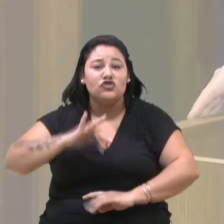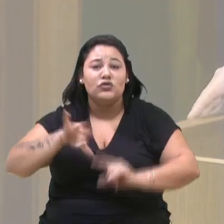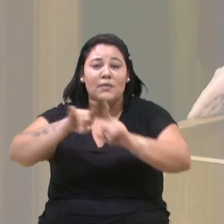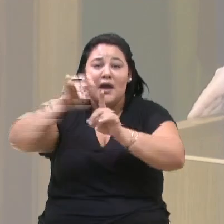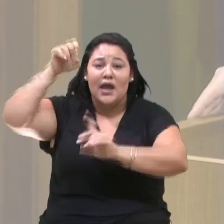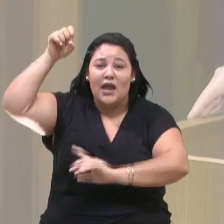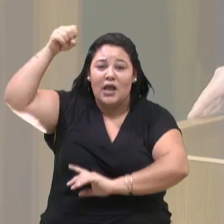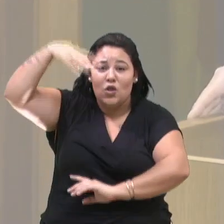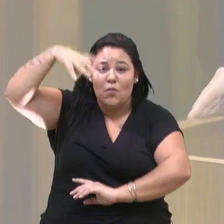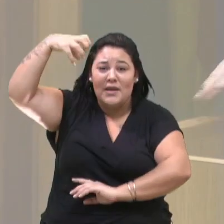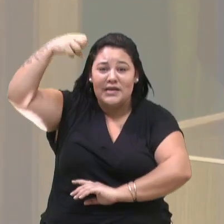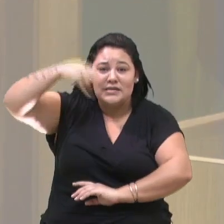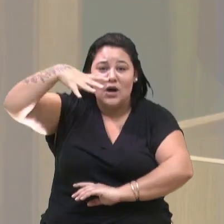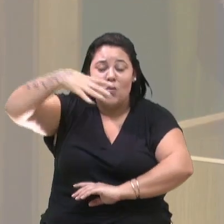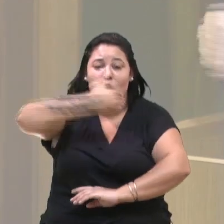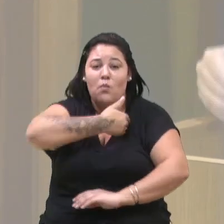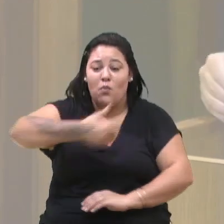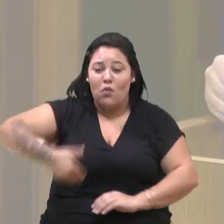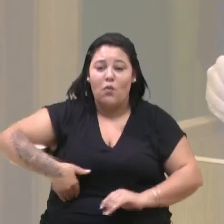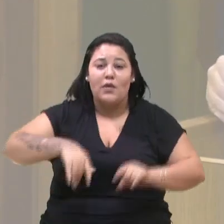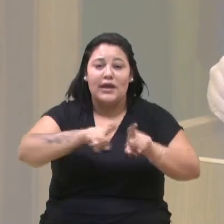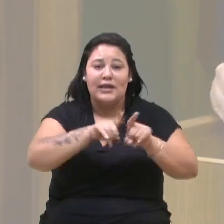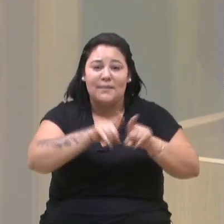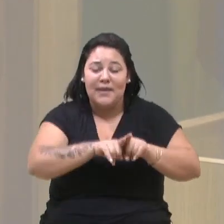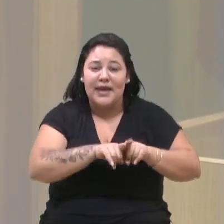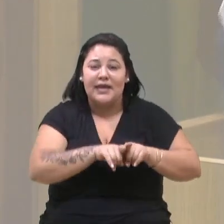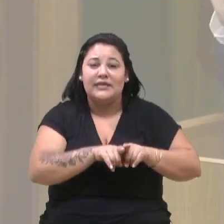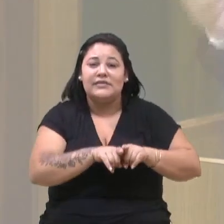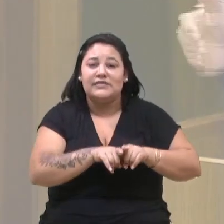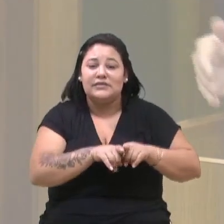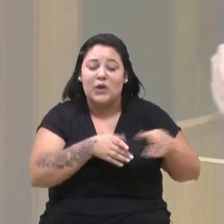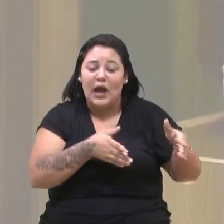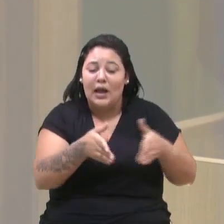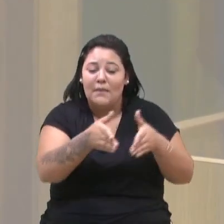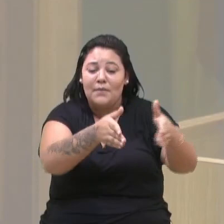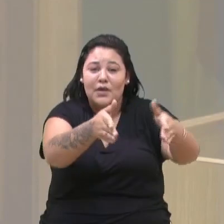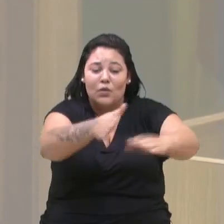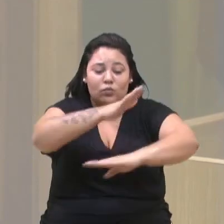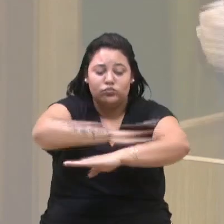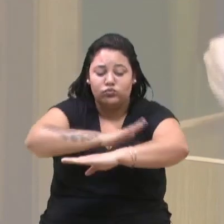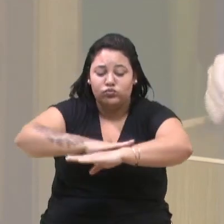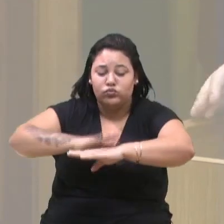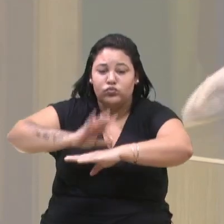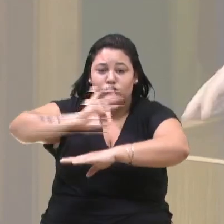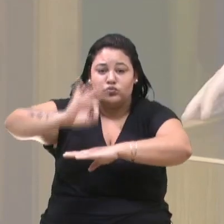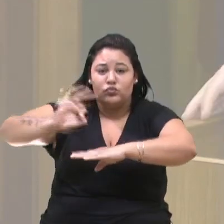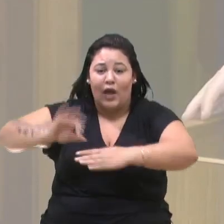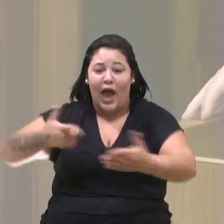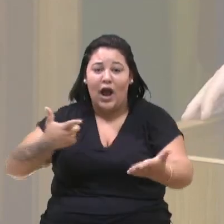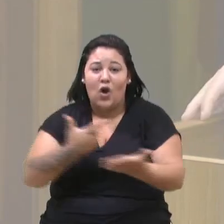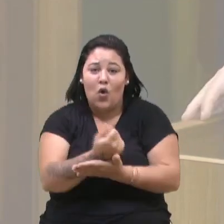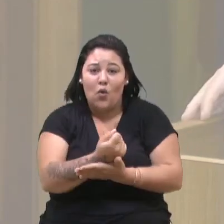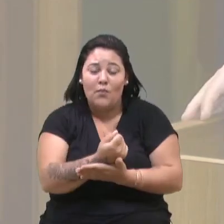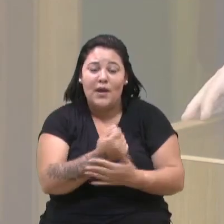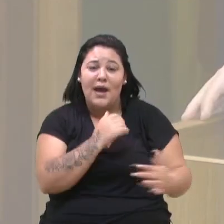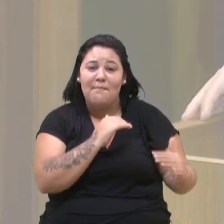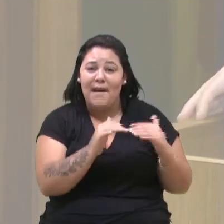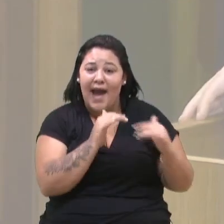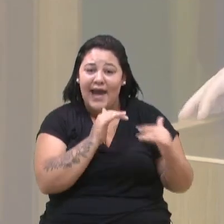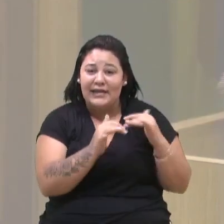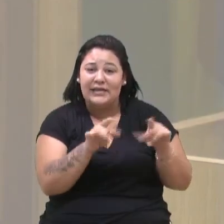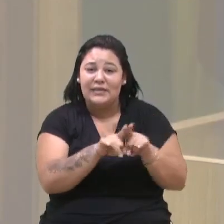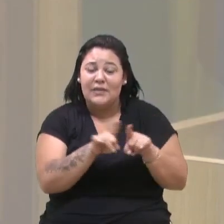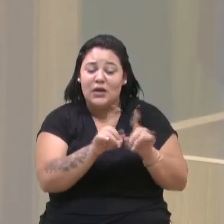de asfalto no interior, aquisição de maquinário, uma maior aquisição de maquinário nos últimos 30 anos, plano de mobilidade